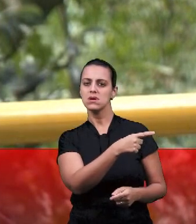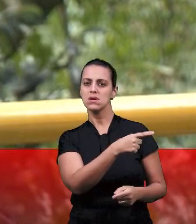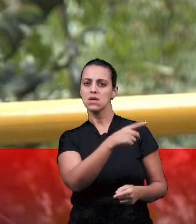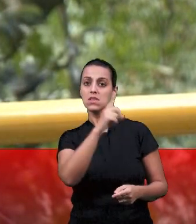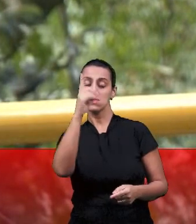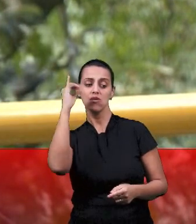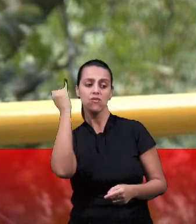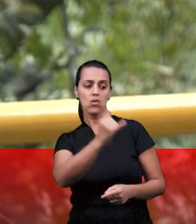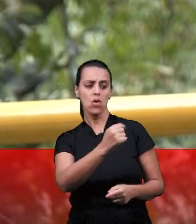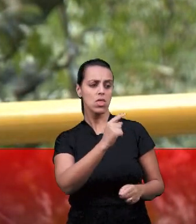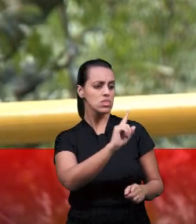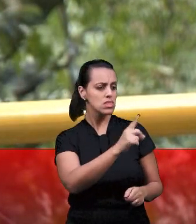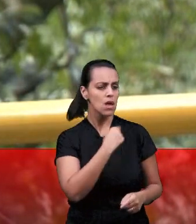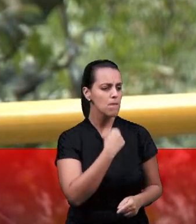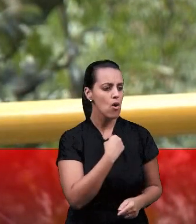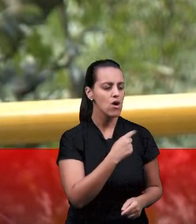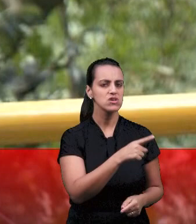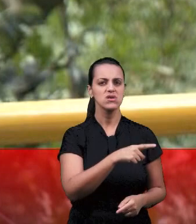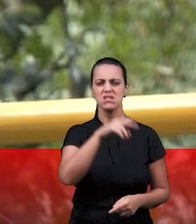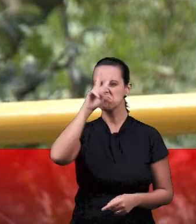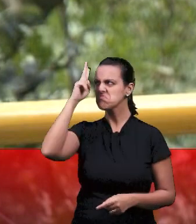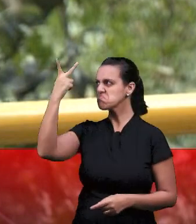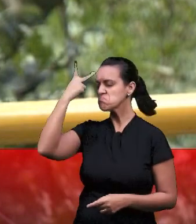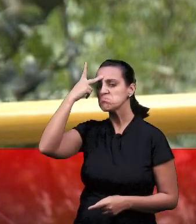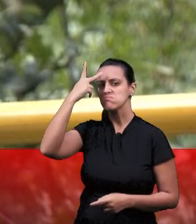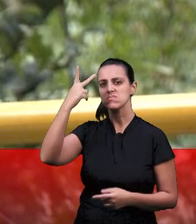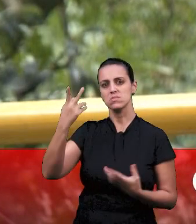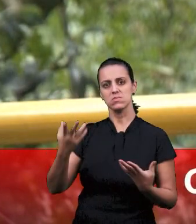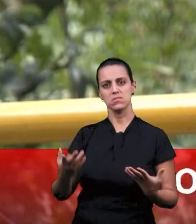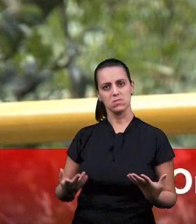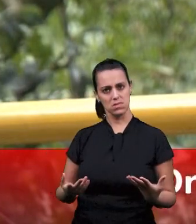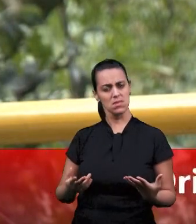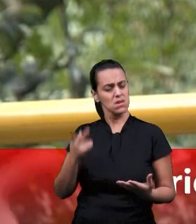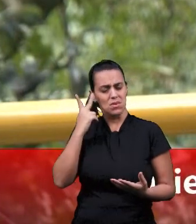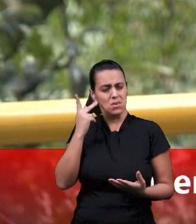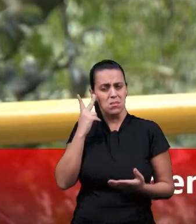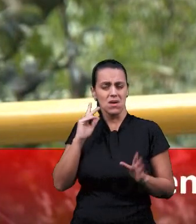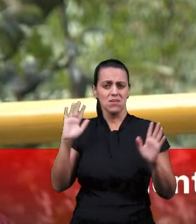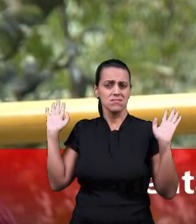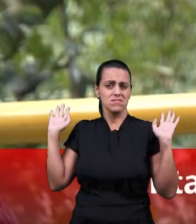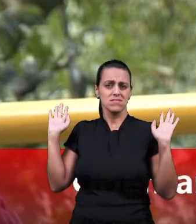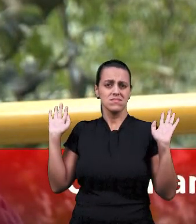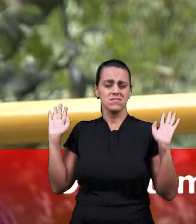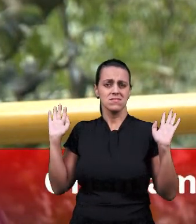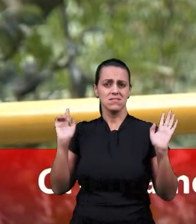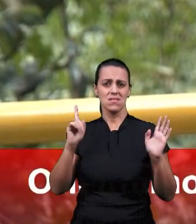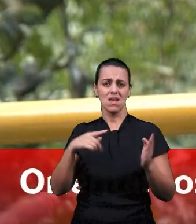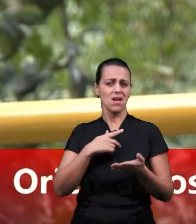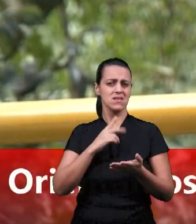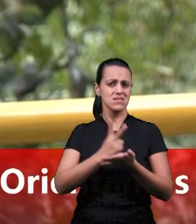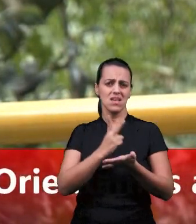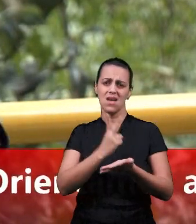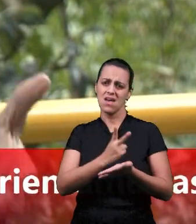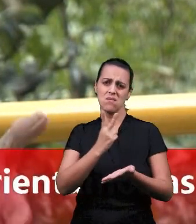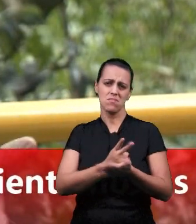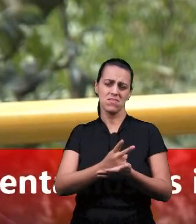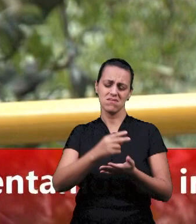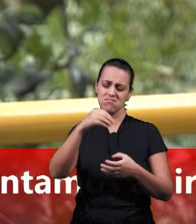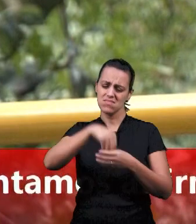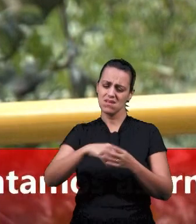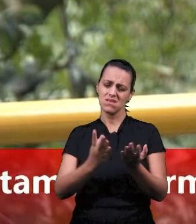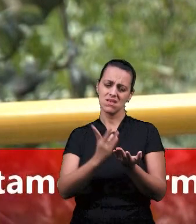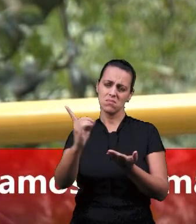é normal. A rebeldia, a rebelião, está desde o Gênesis, né? Desde